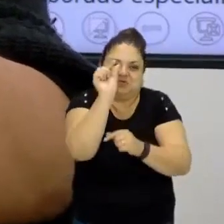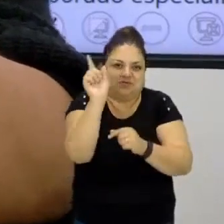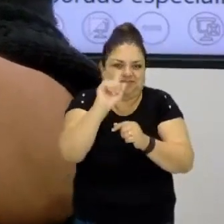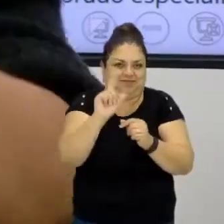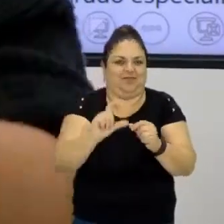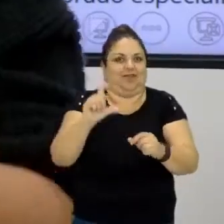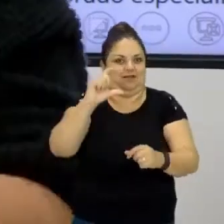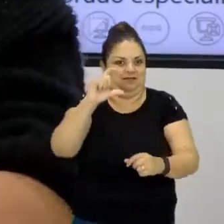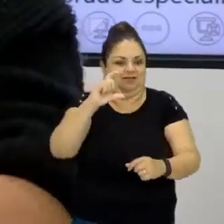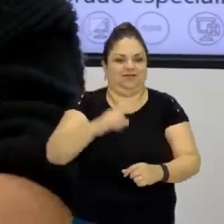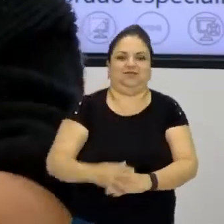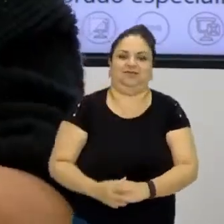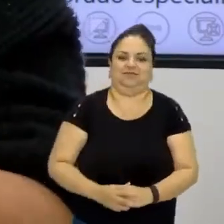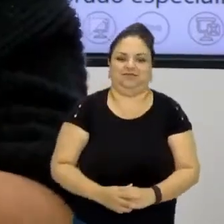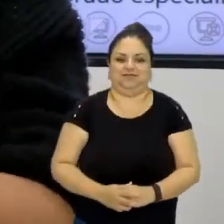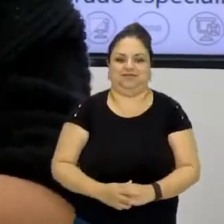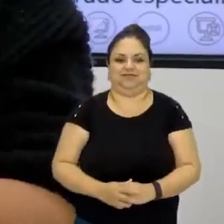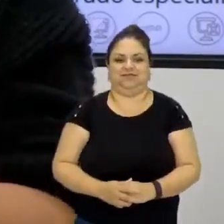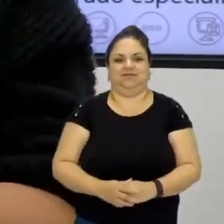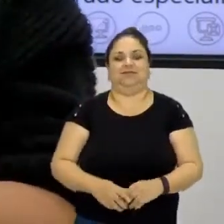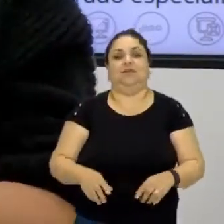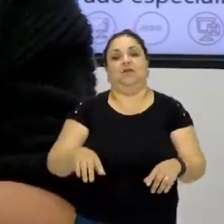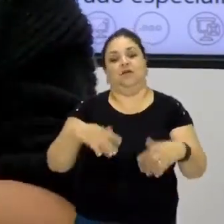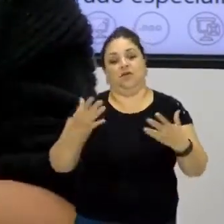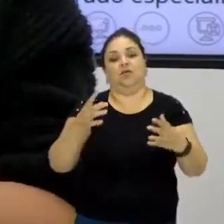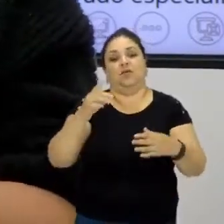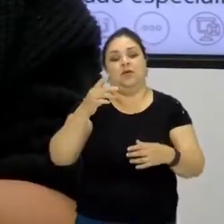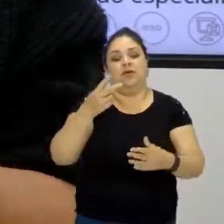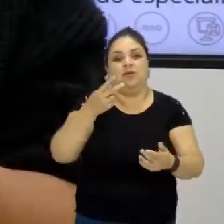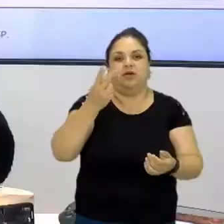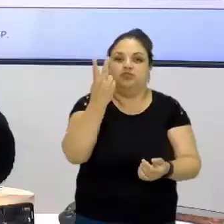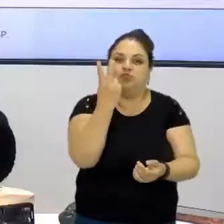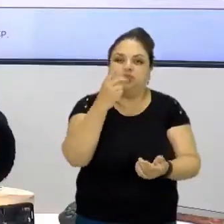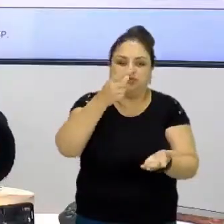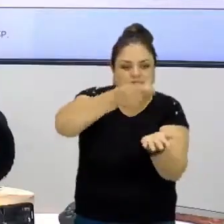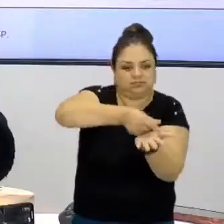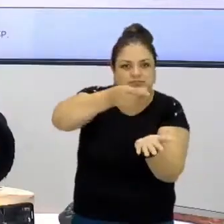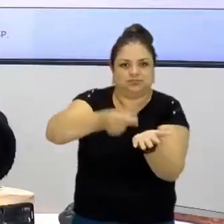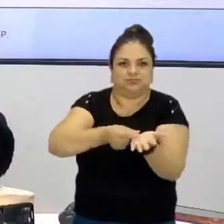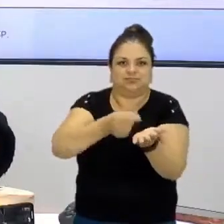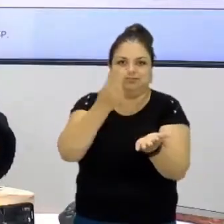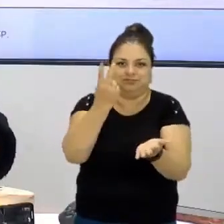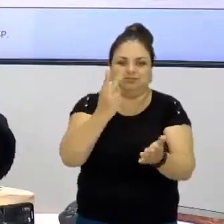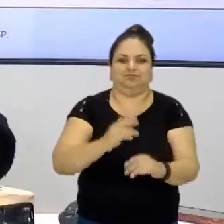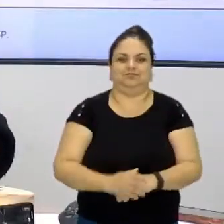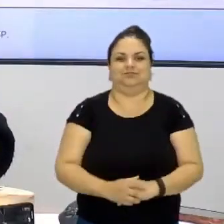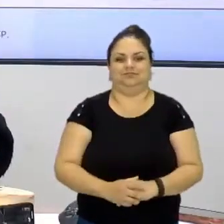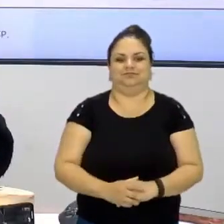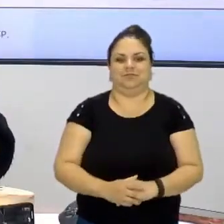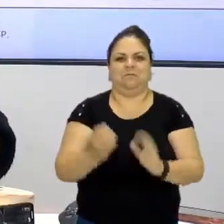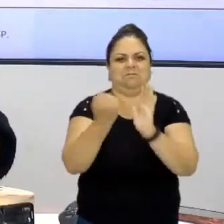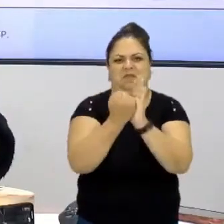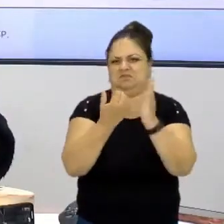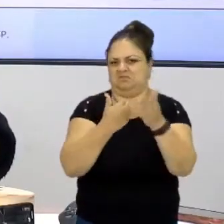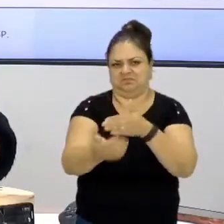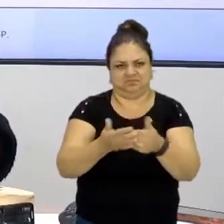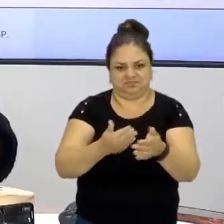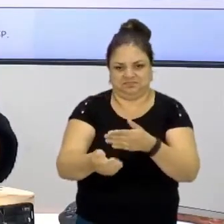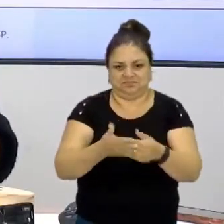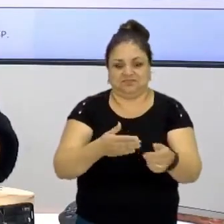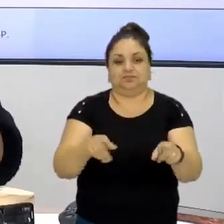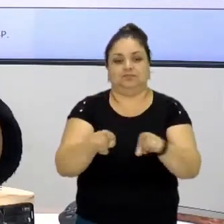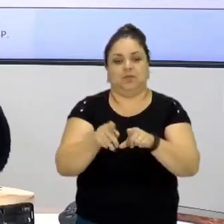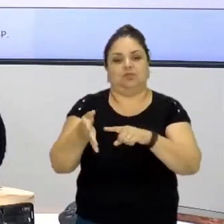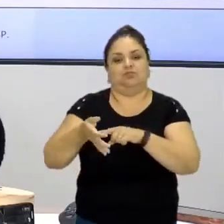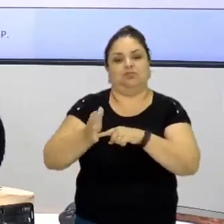é a bateria 9 volts. E aqui a gente tem 2 pilhas, tá? Isso aí é indiferente a marca. E os